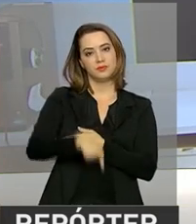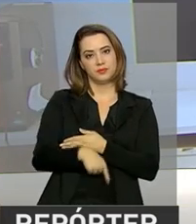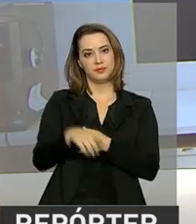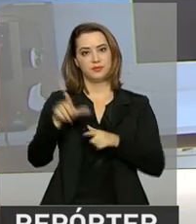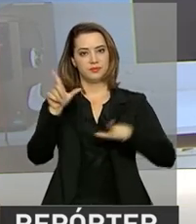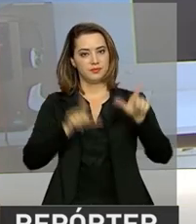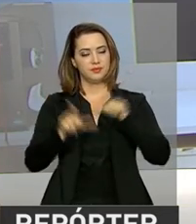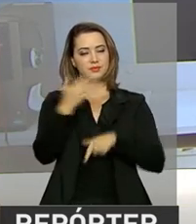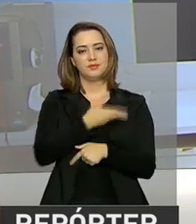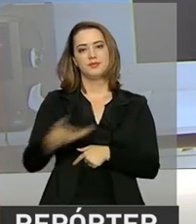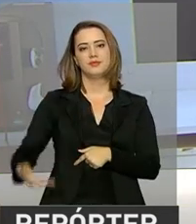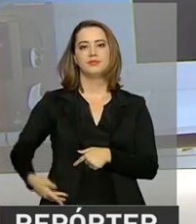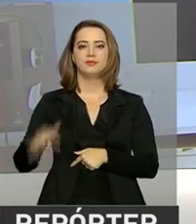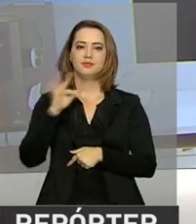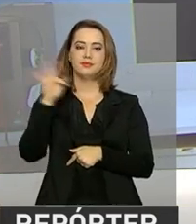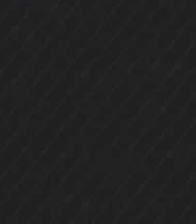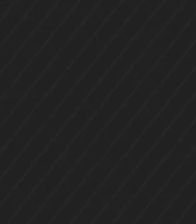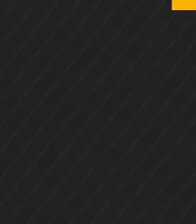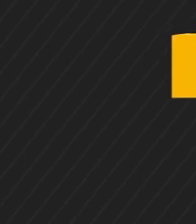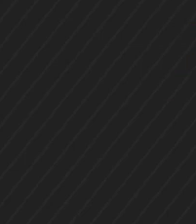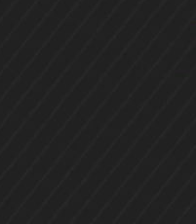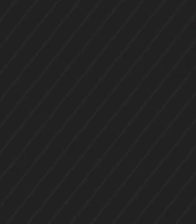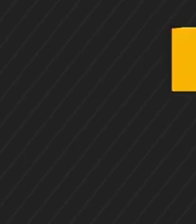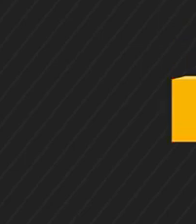NBR a TV do Governo